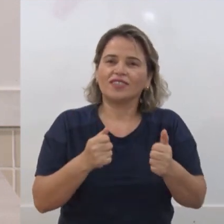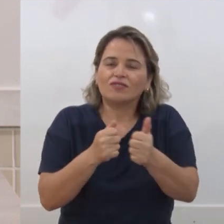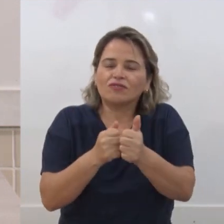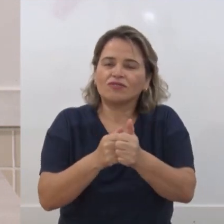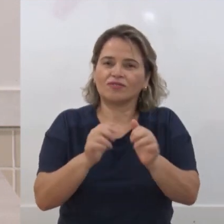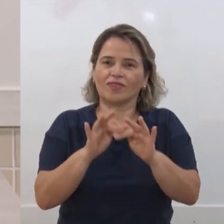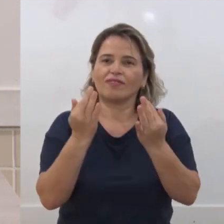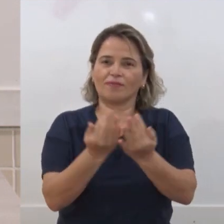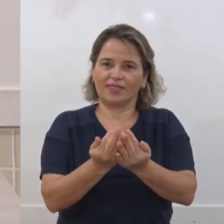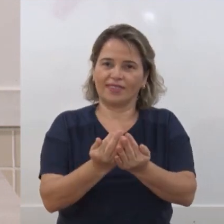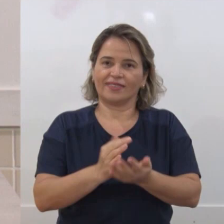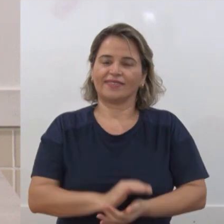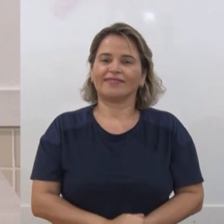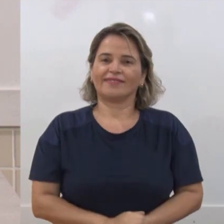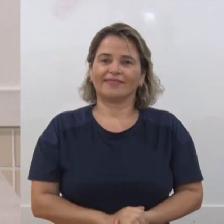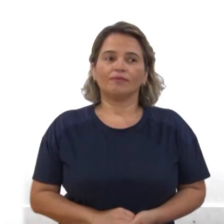família.